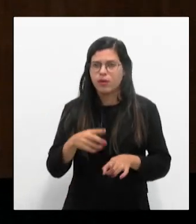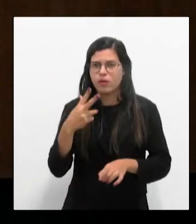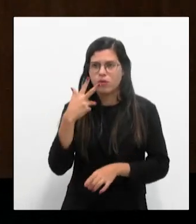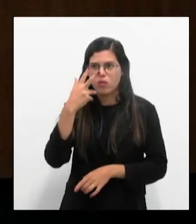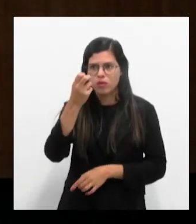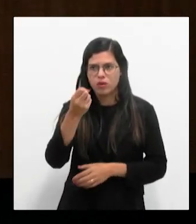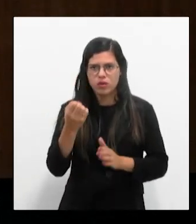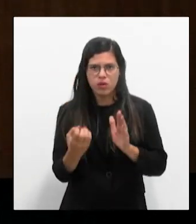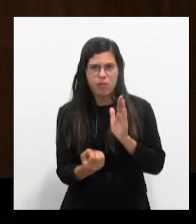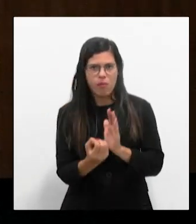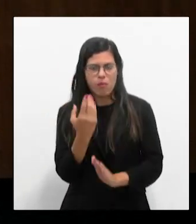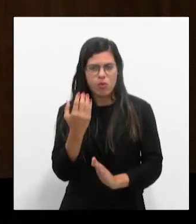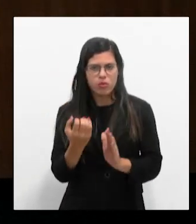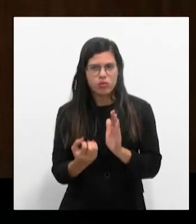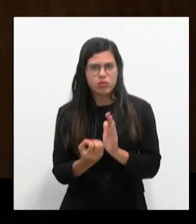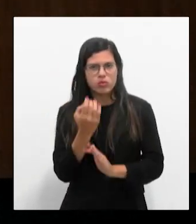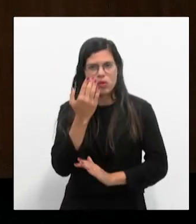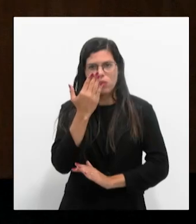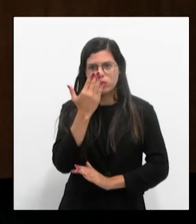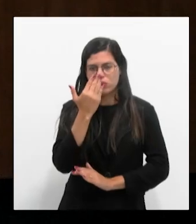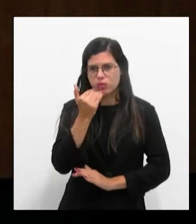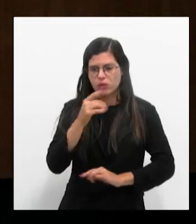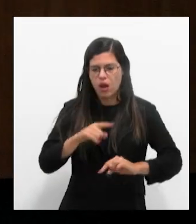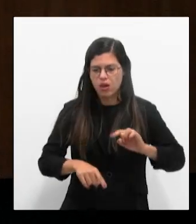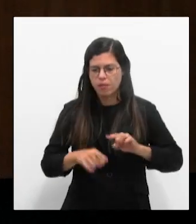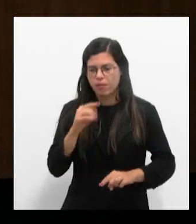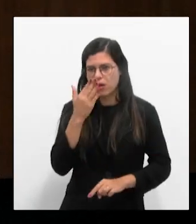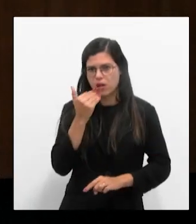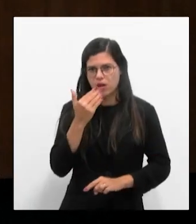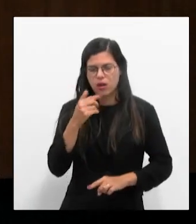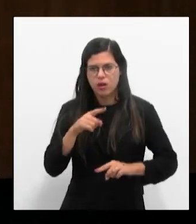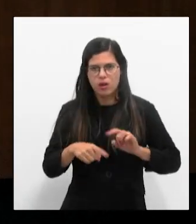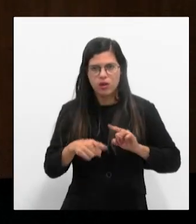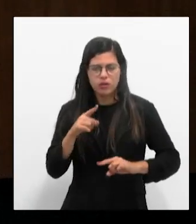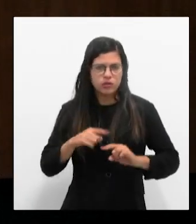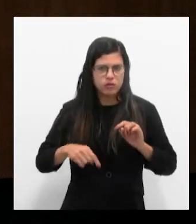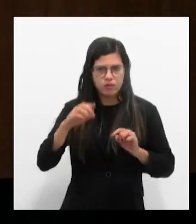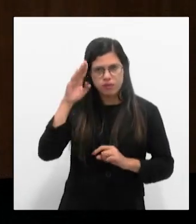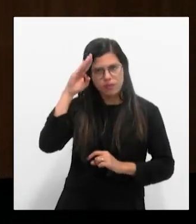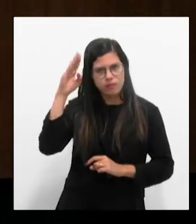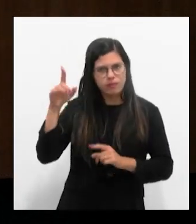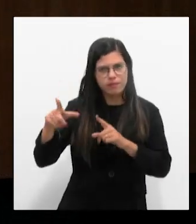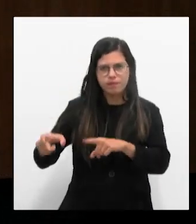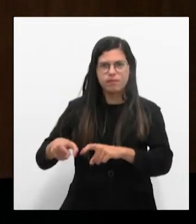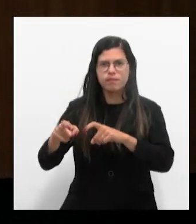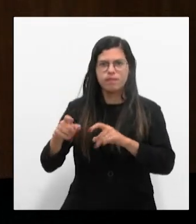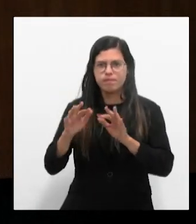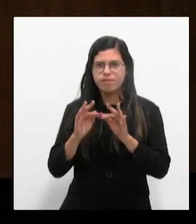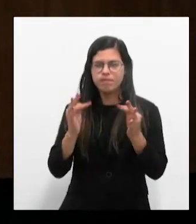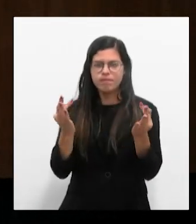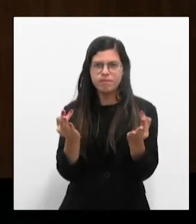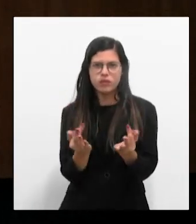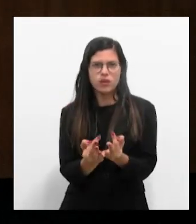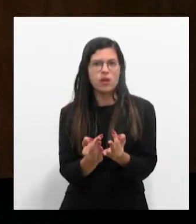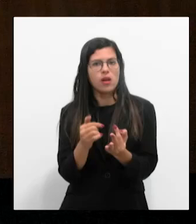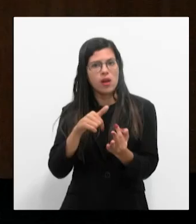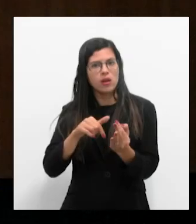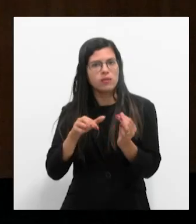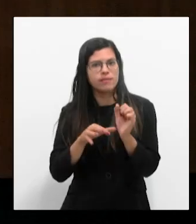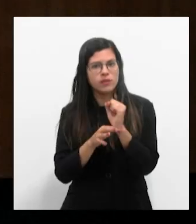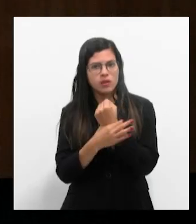da produção dos alimentos, em especial da agricultura familiar, porque é quem